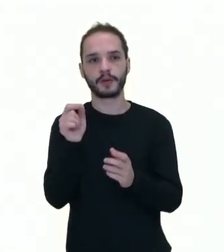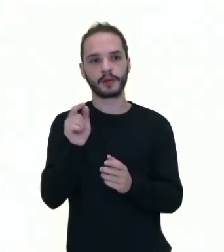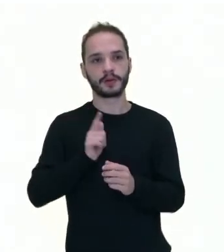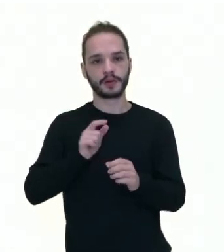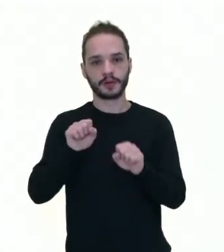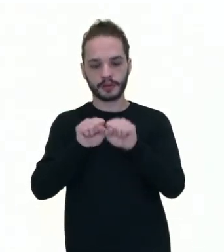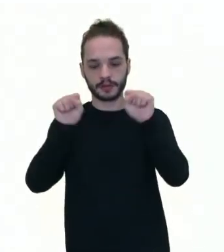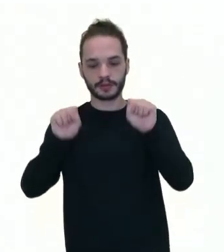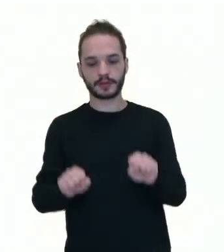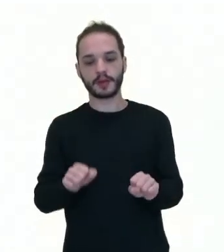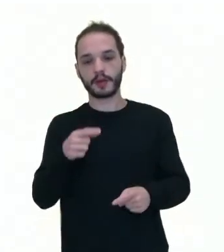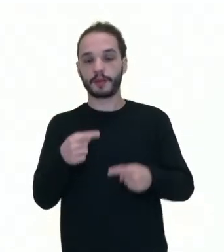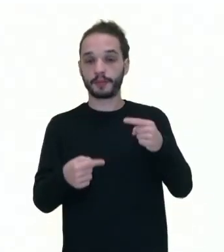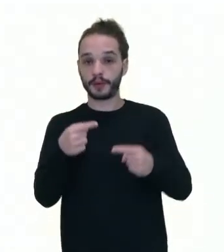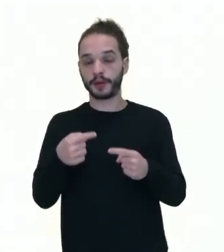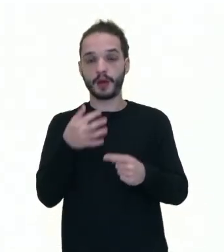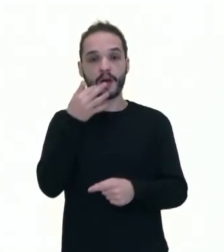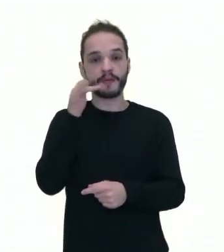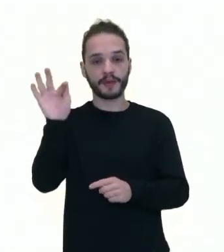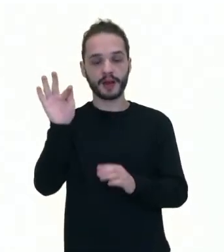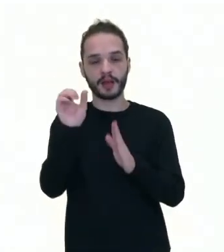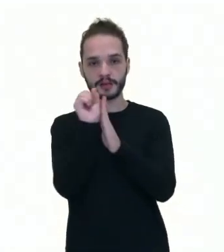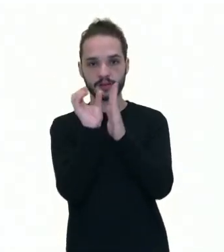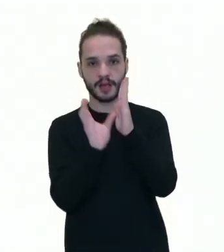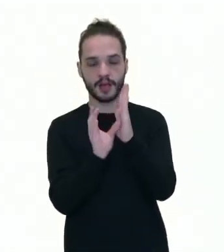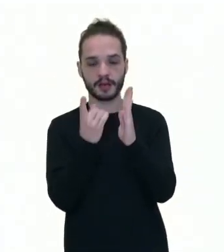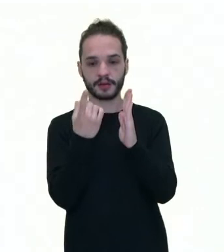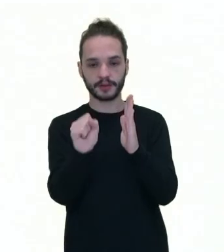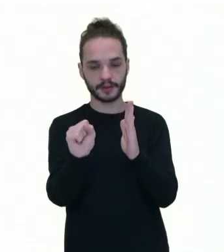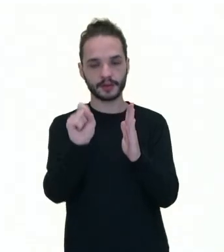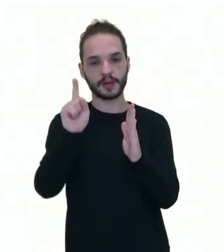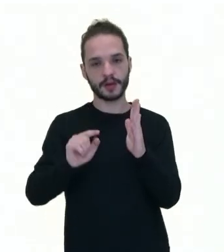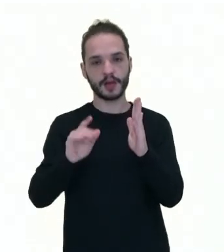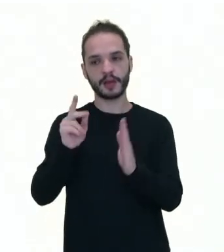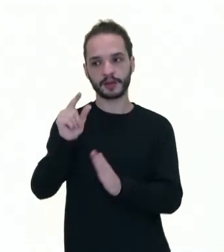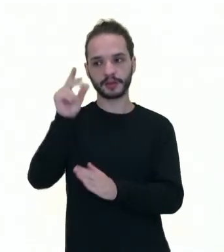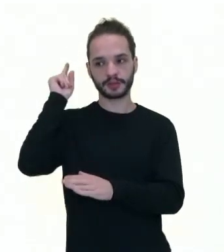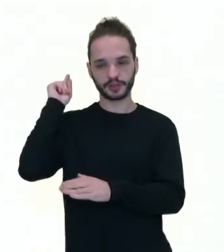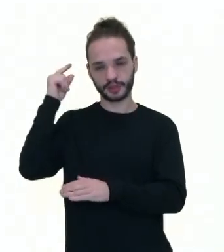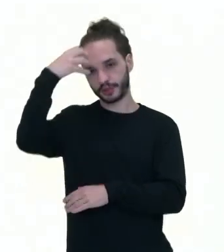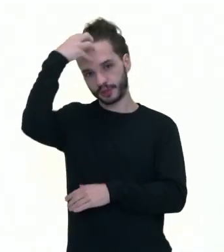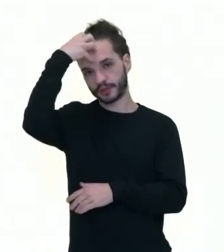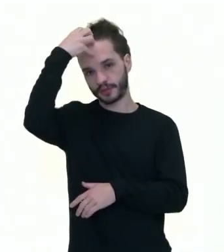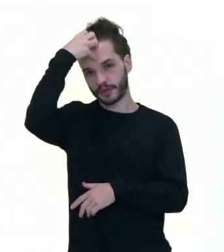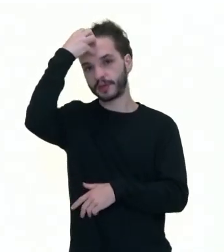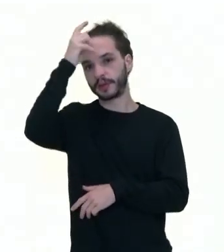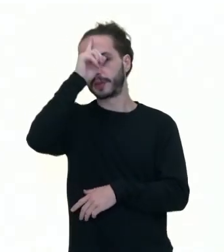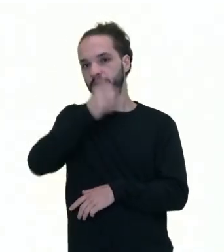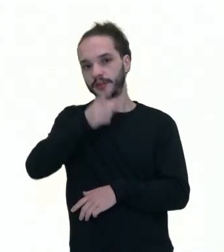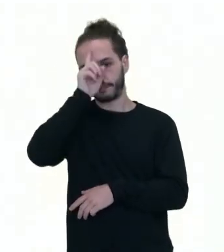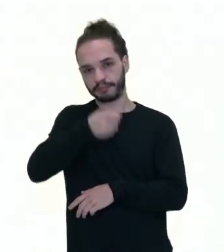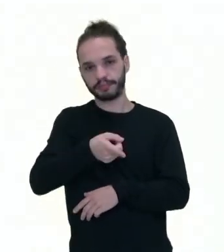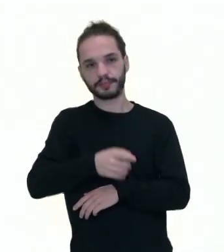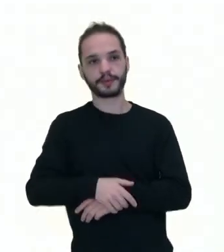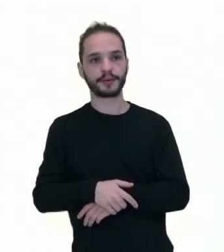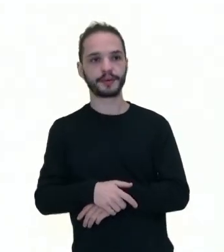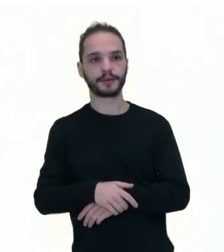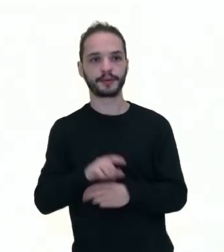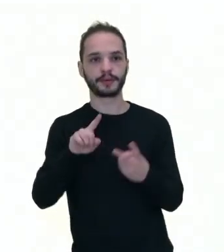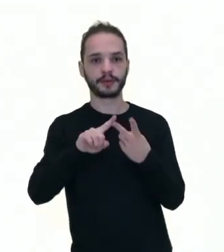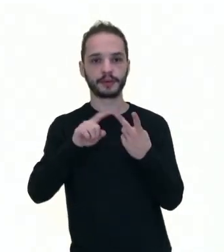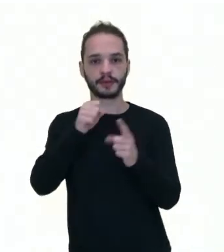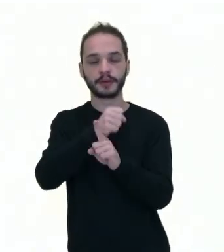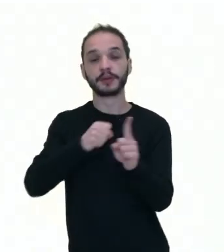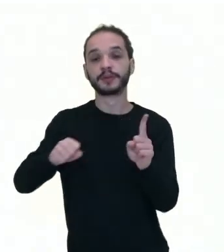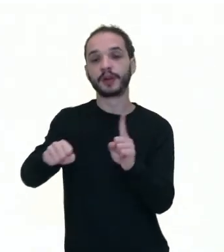França no século XVIII, que era o antigo regime, o chamado antigo regime, né? A sociedade